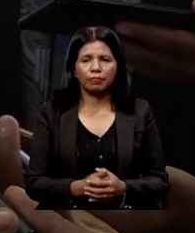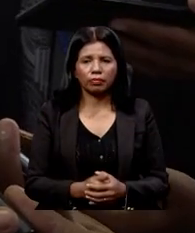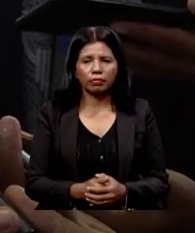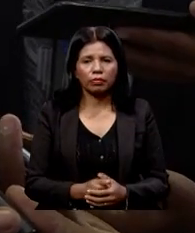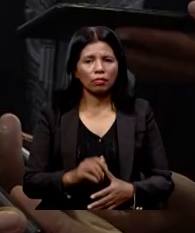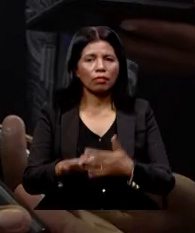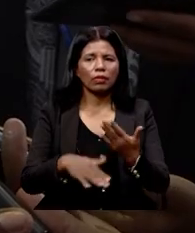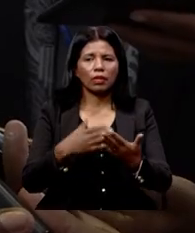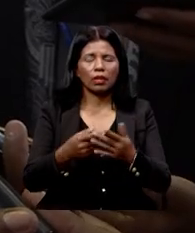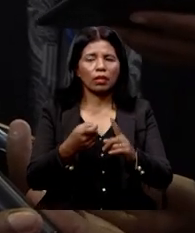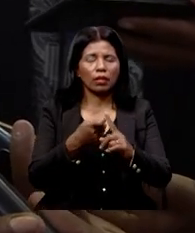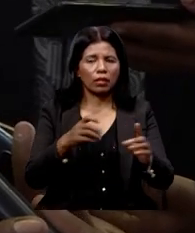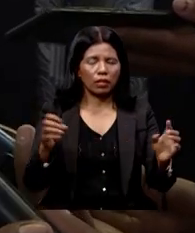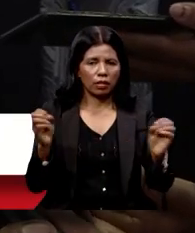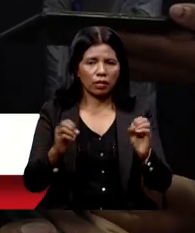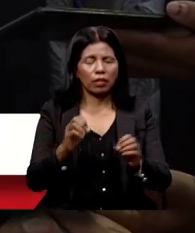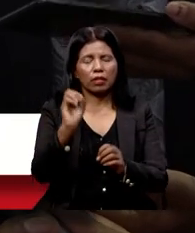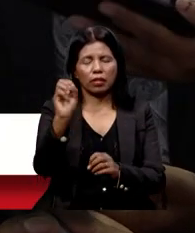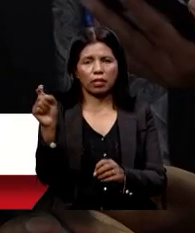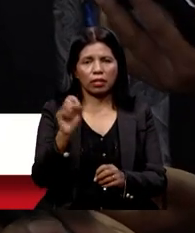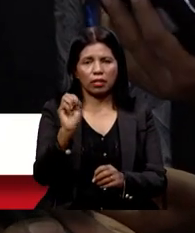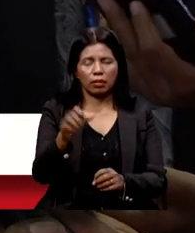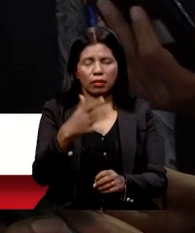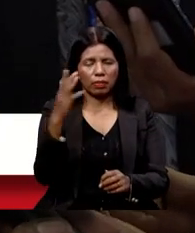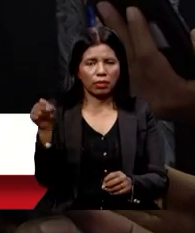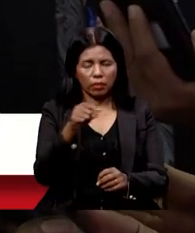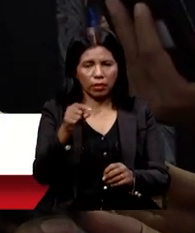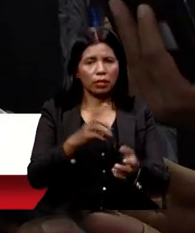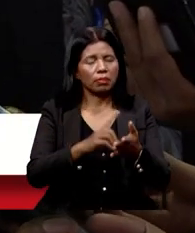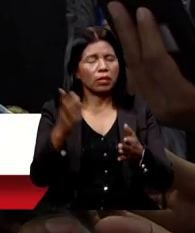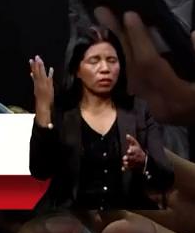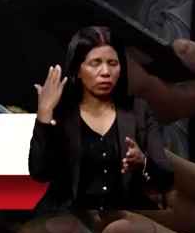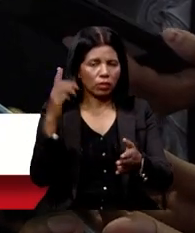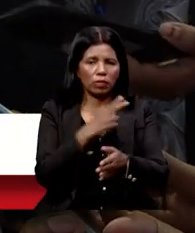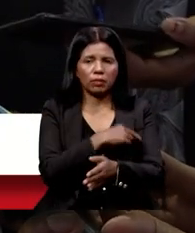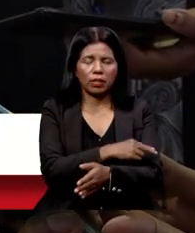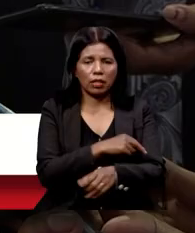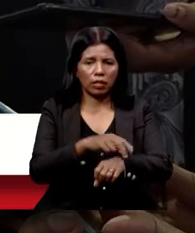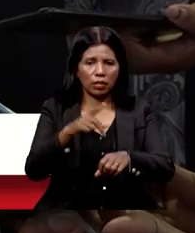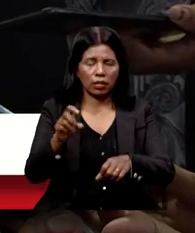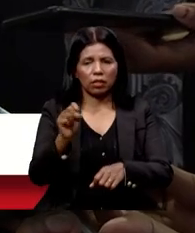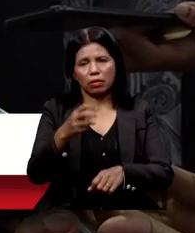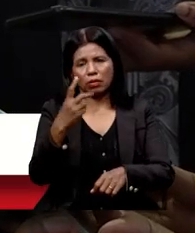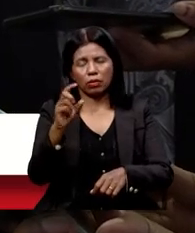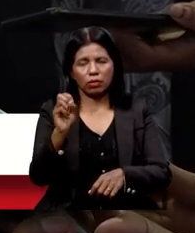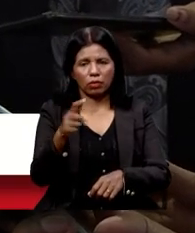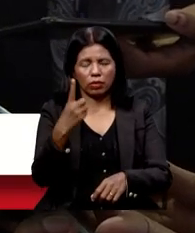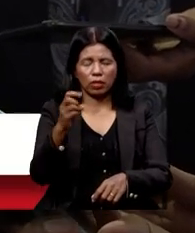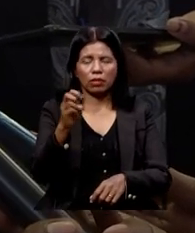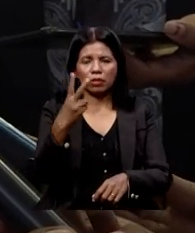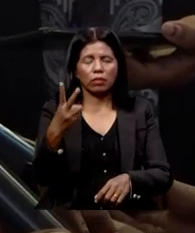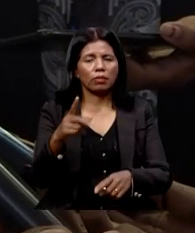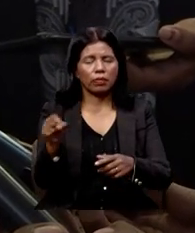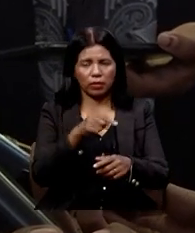maioria menos de 15% do estoque essa semana que o Hospital Nacional mas parece que 11 a 12% né na situação